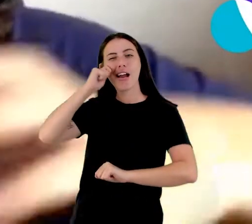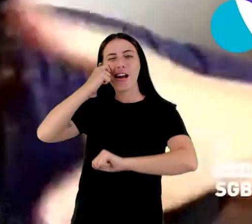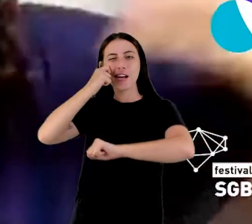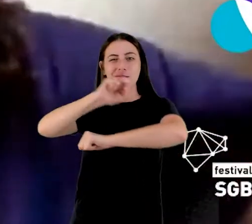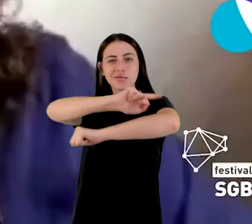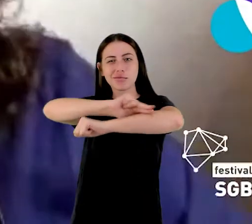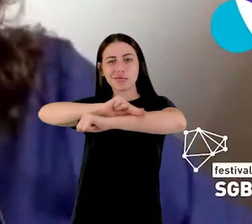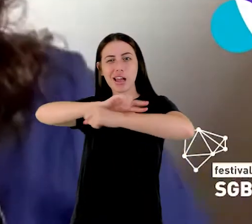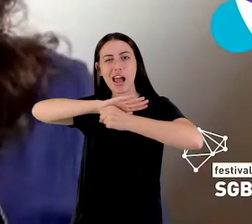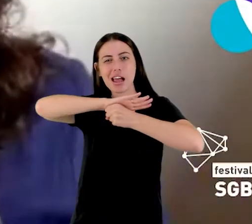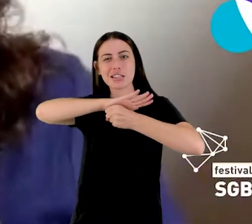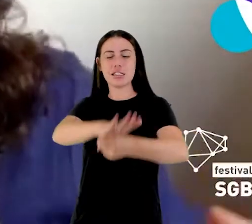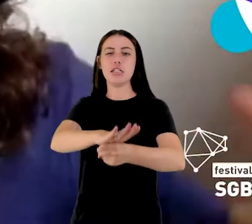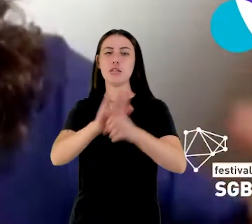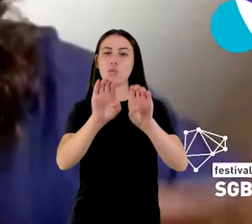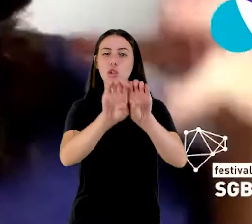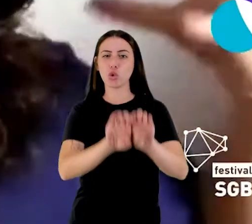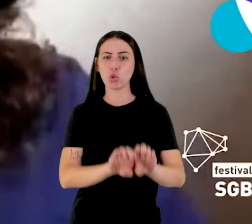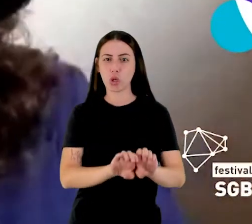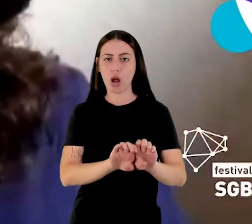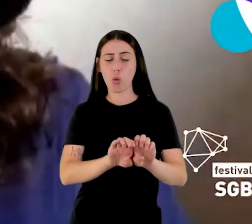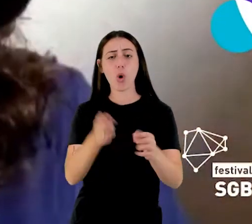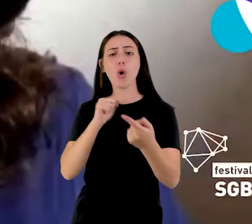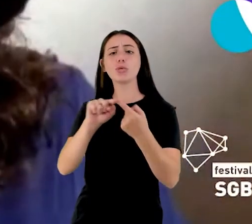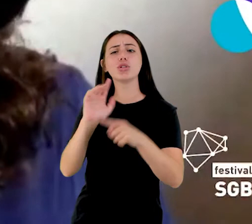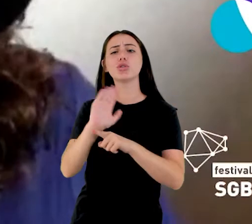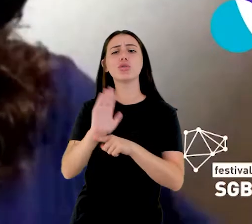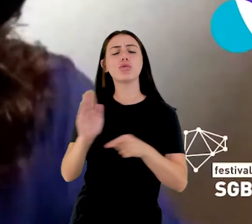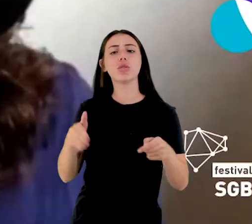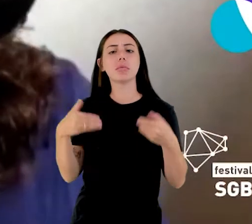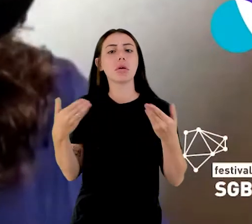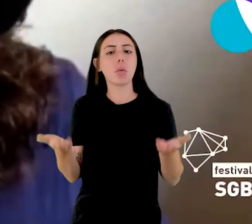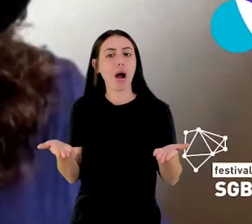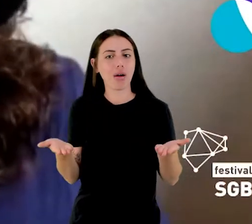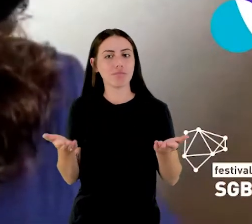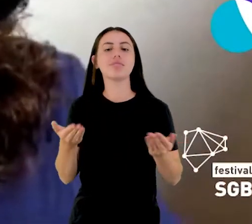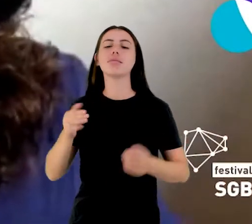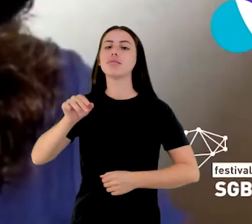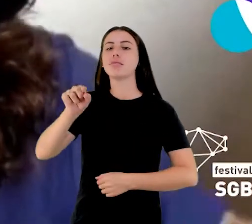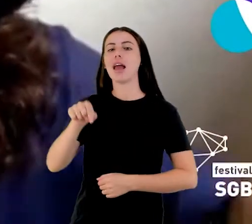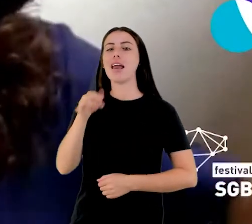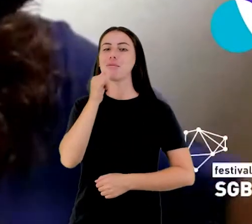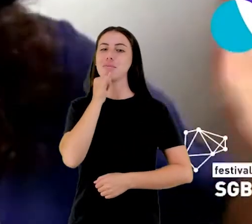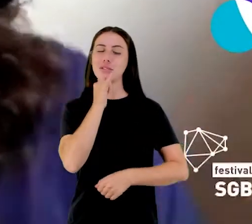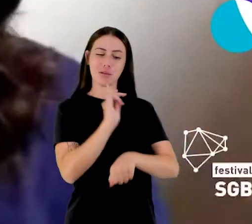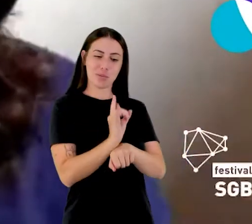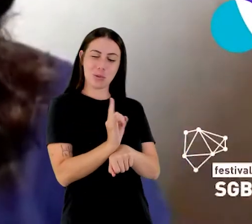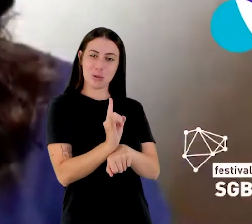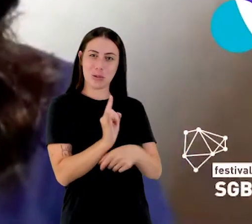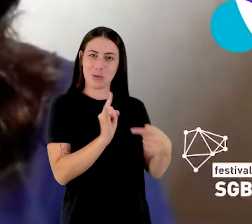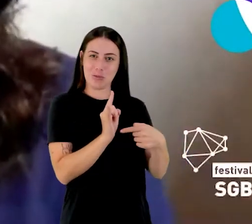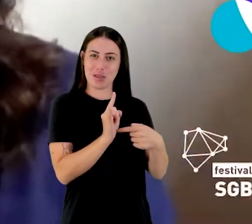o filme se pôs, percebeu que era algo muito maior, que ali estava se tratando de um